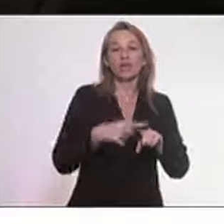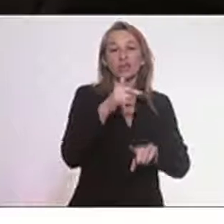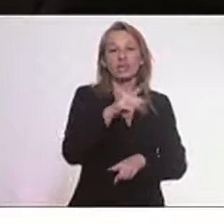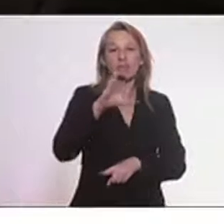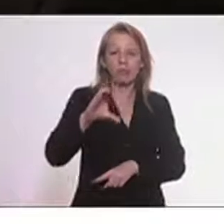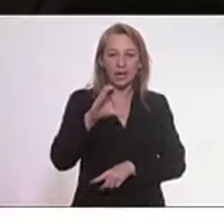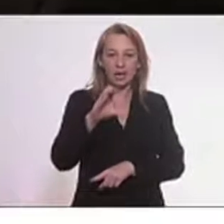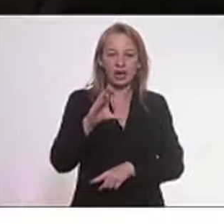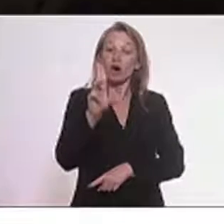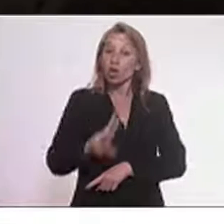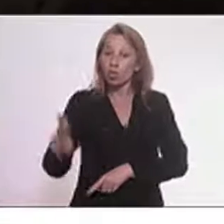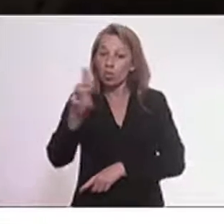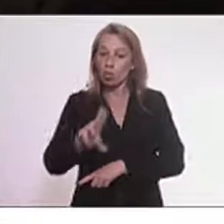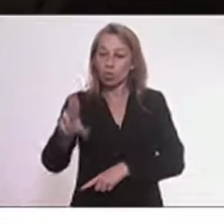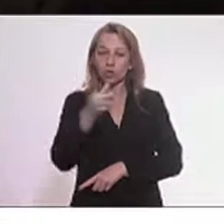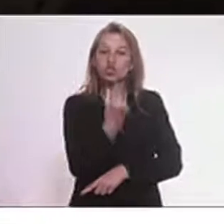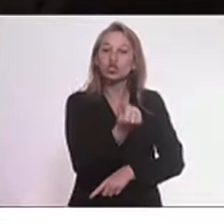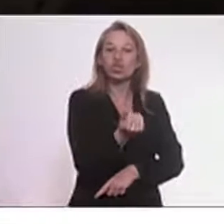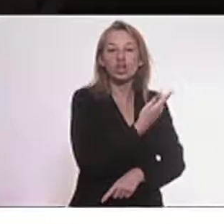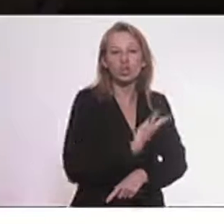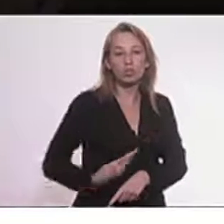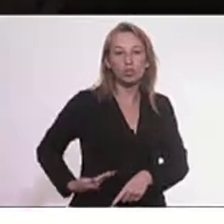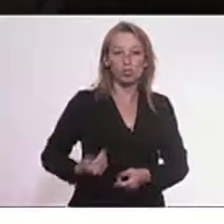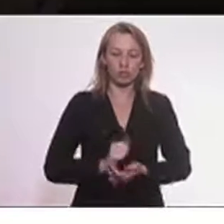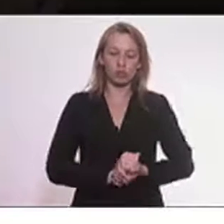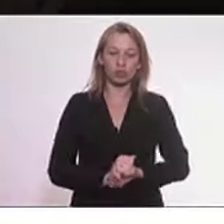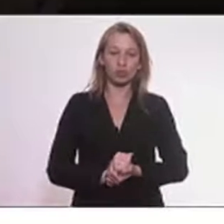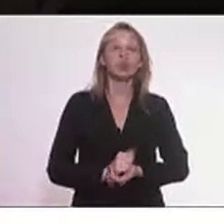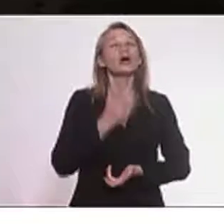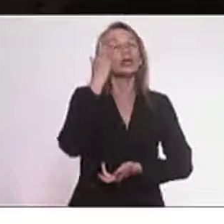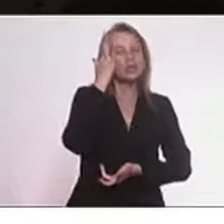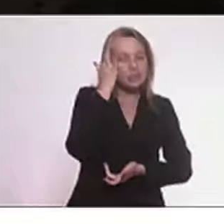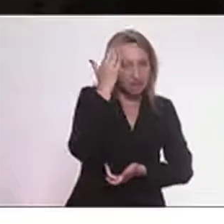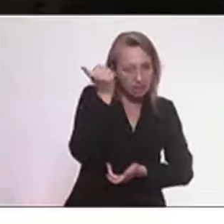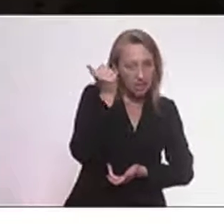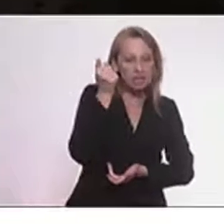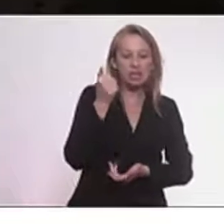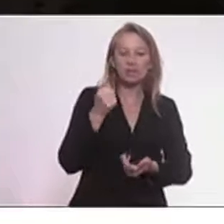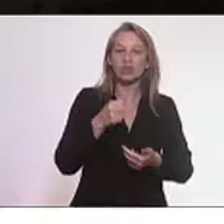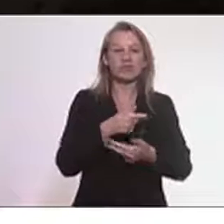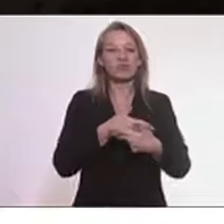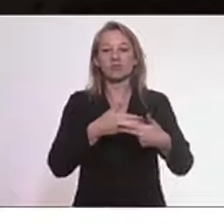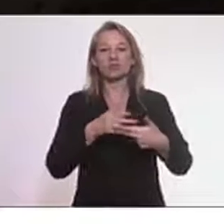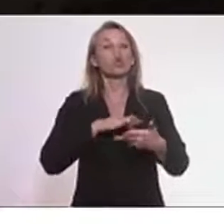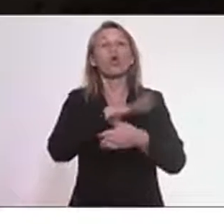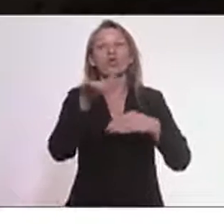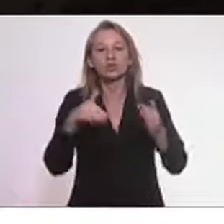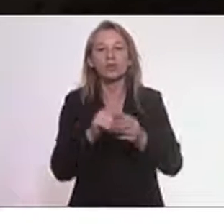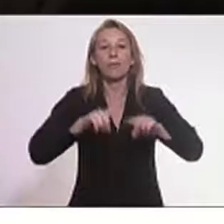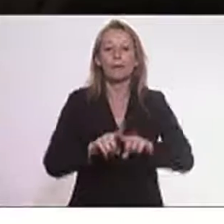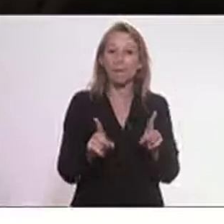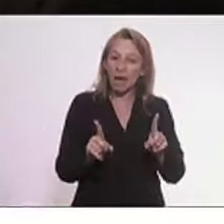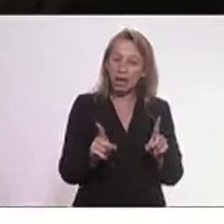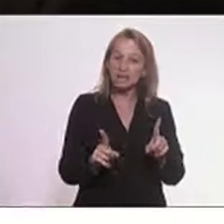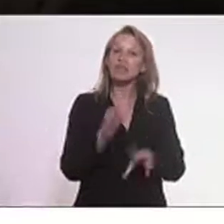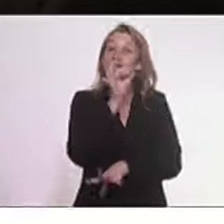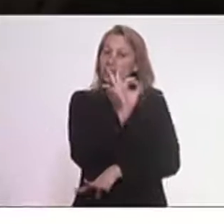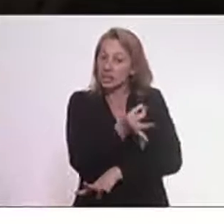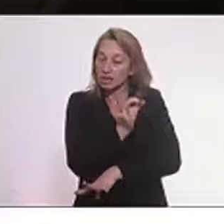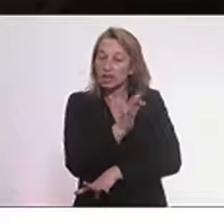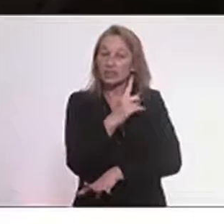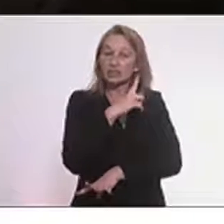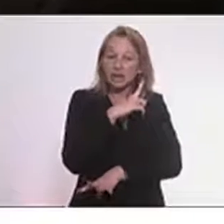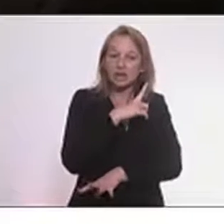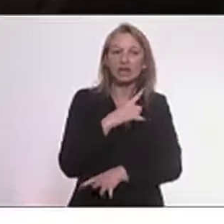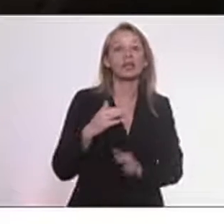o uso de dinheiro público para atrair eleitores. Sei que não sou todos e sei que tem muitas exceções nesse processo, mas certamente